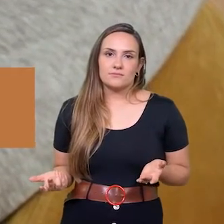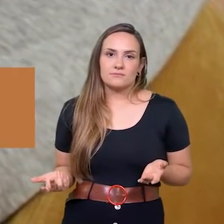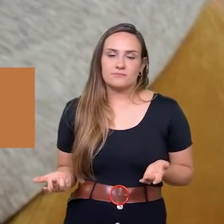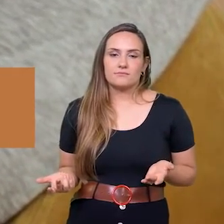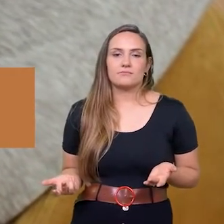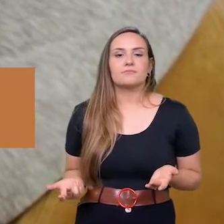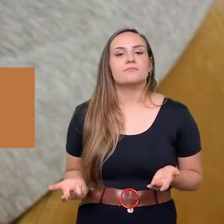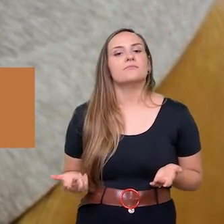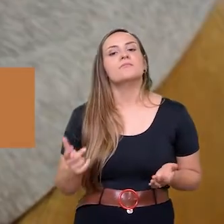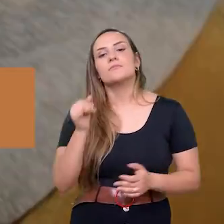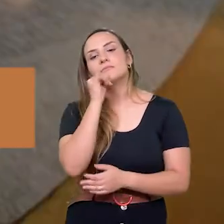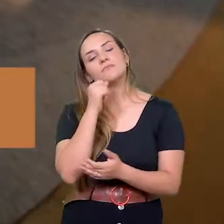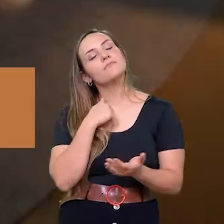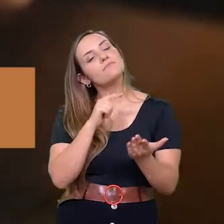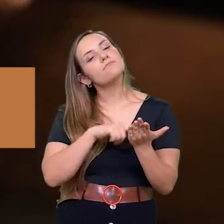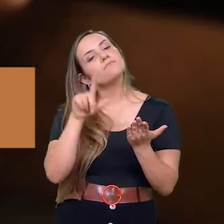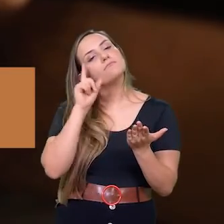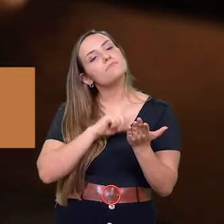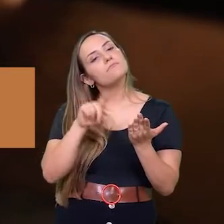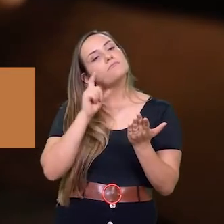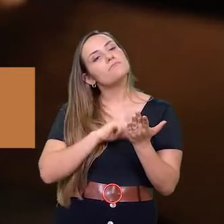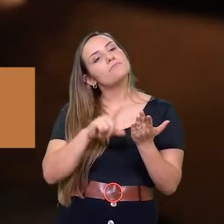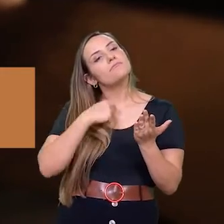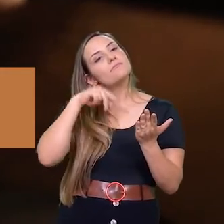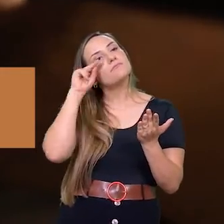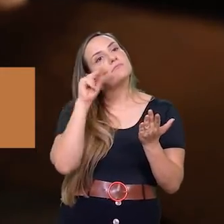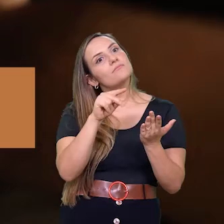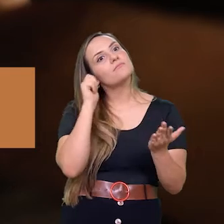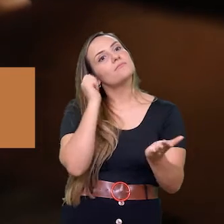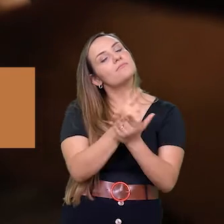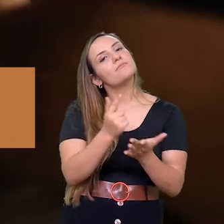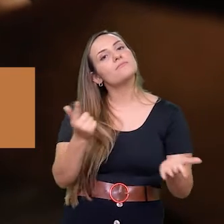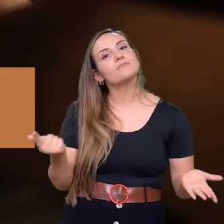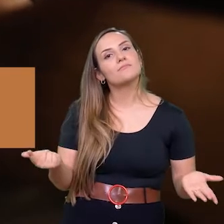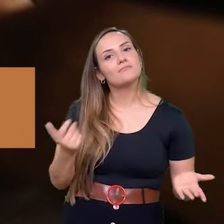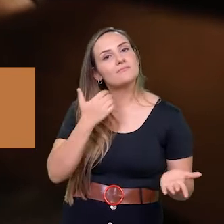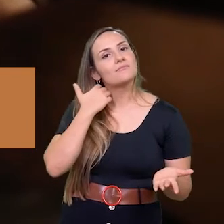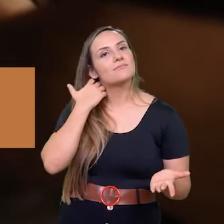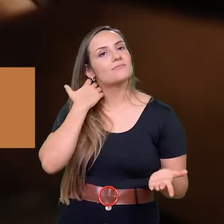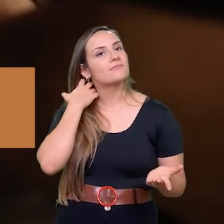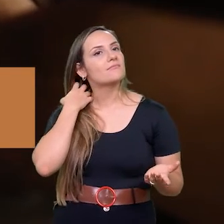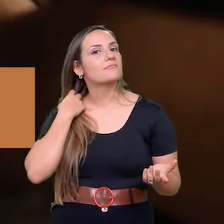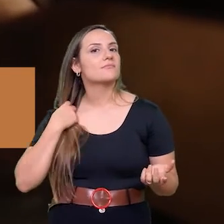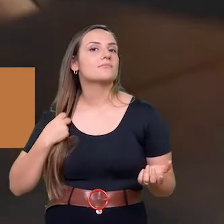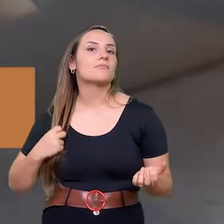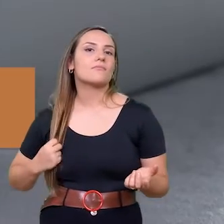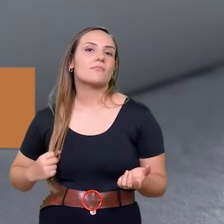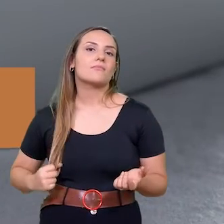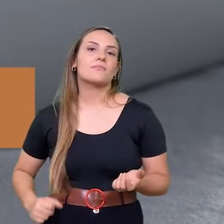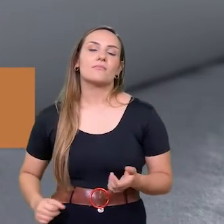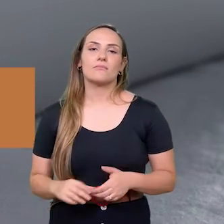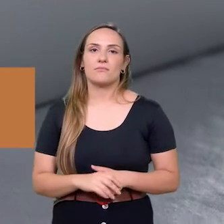né, sentou à noite e ficou navegando e comprou alguma coisa, né? Quem nunca?